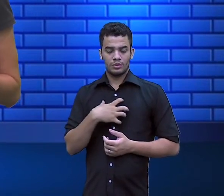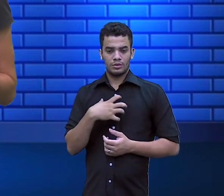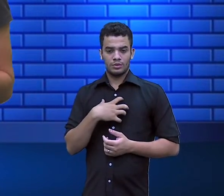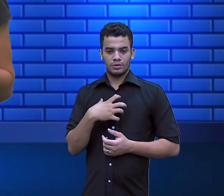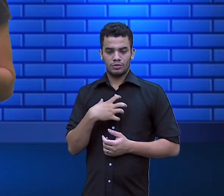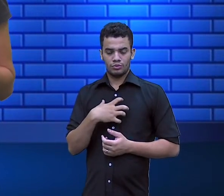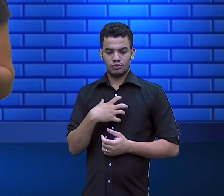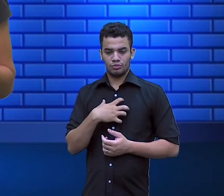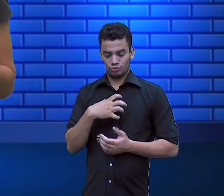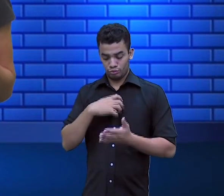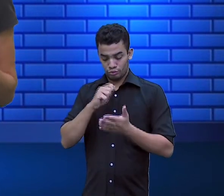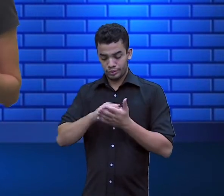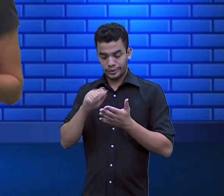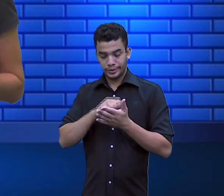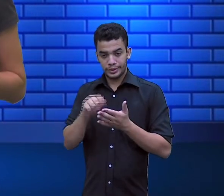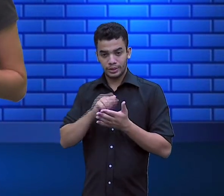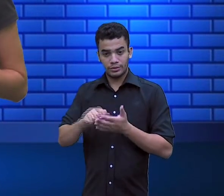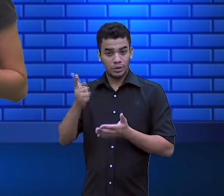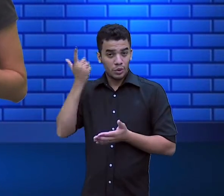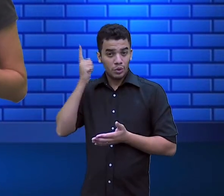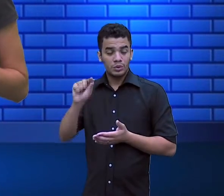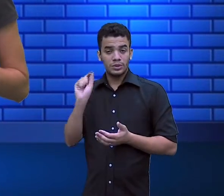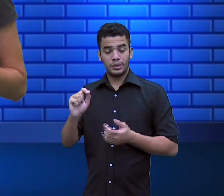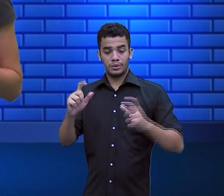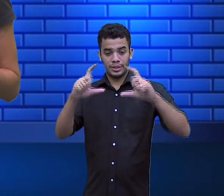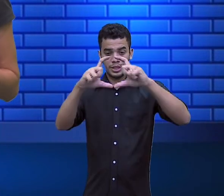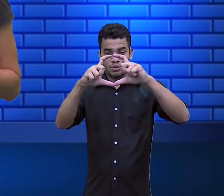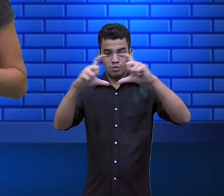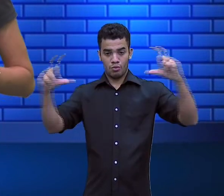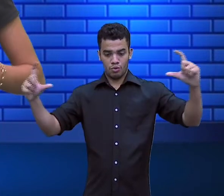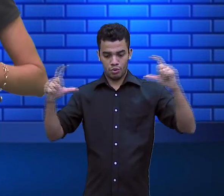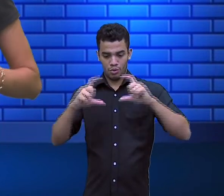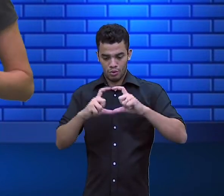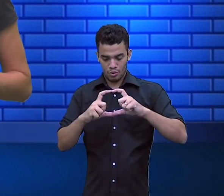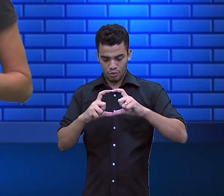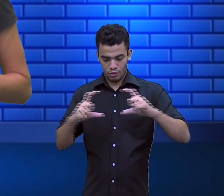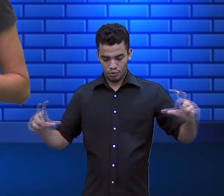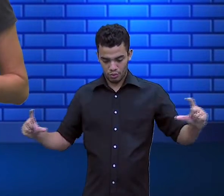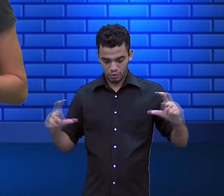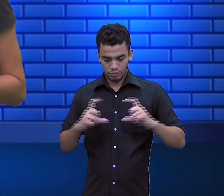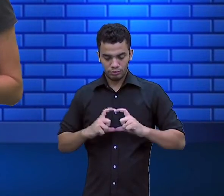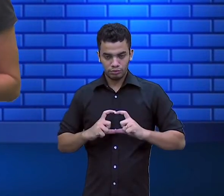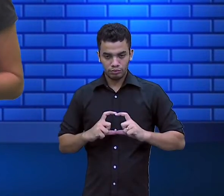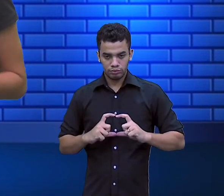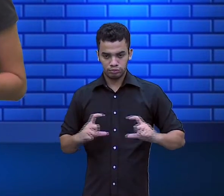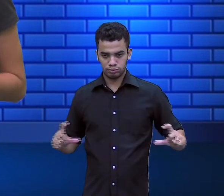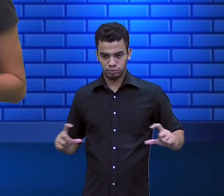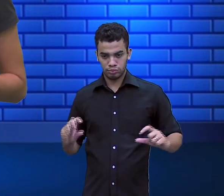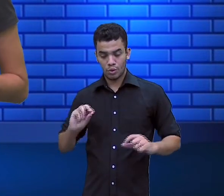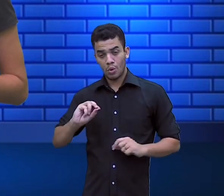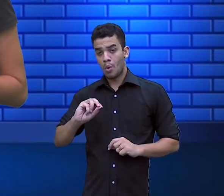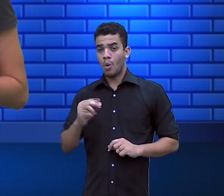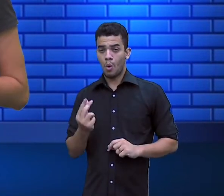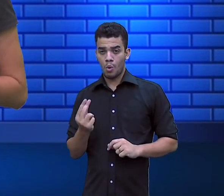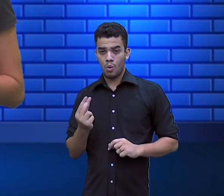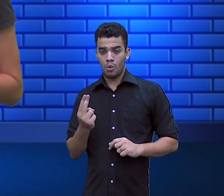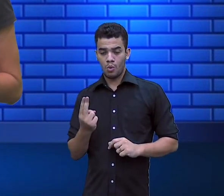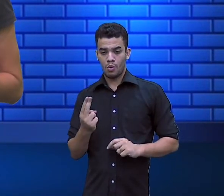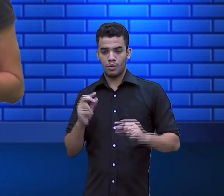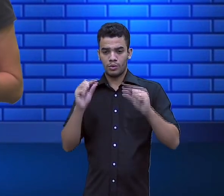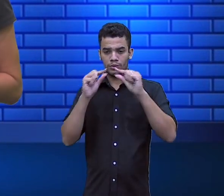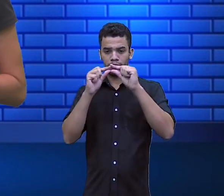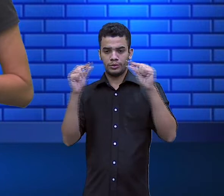parágrafos ou em versos. Os títulos geralmente fazem